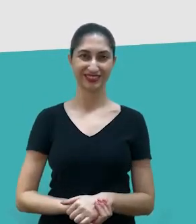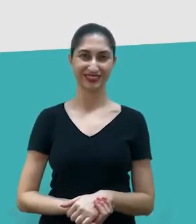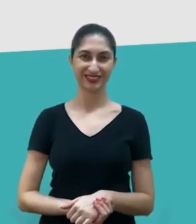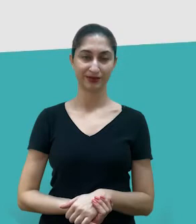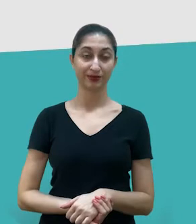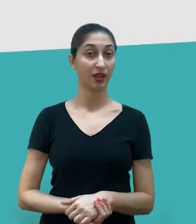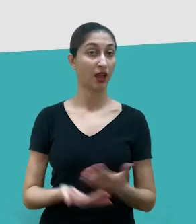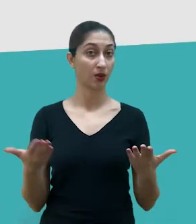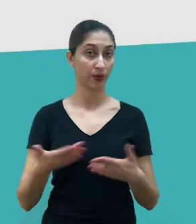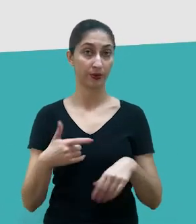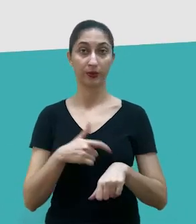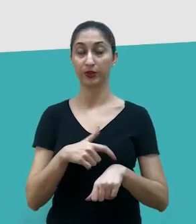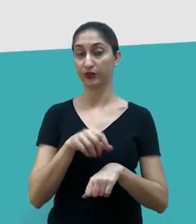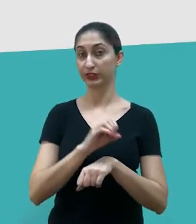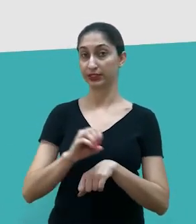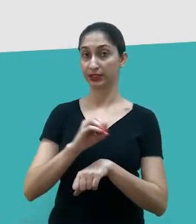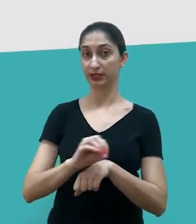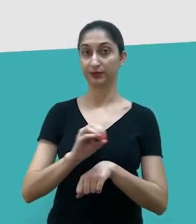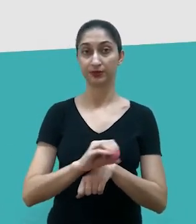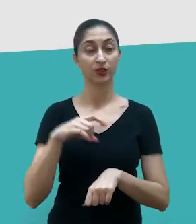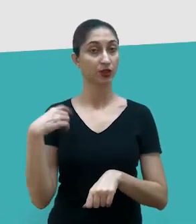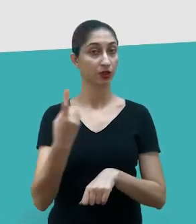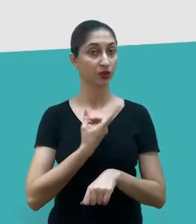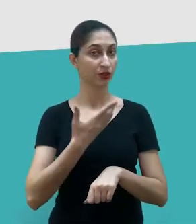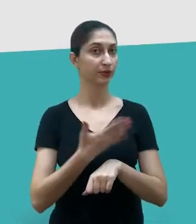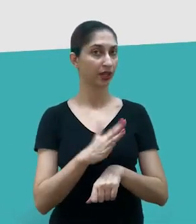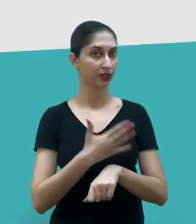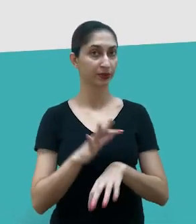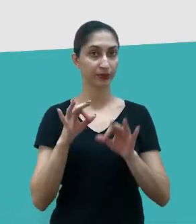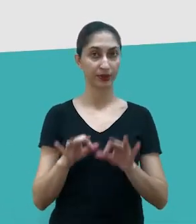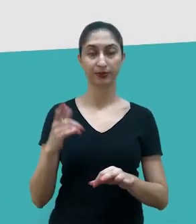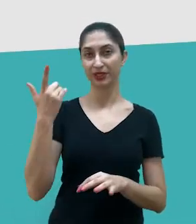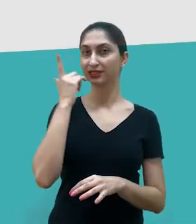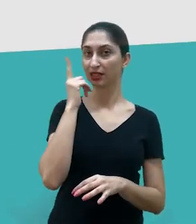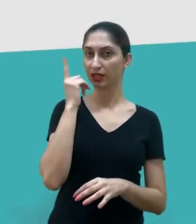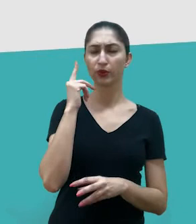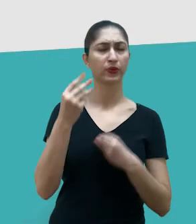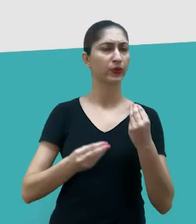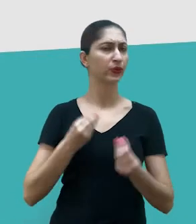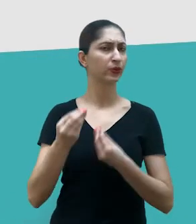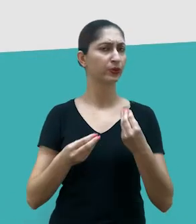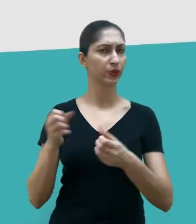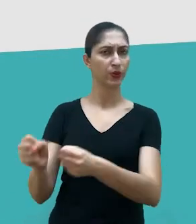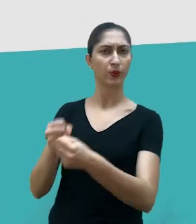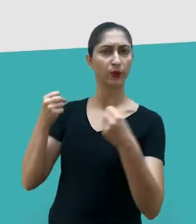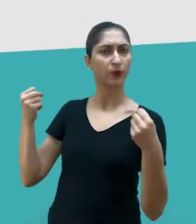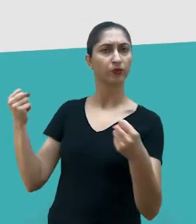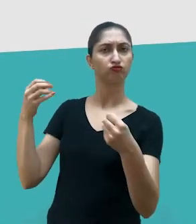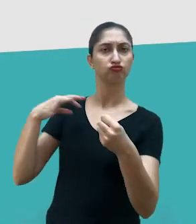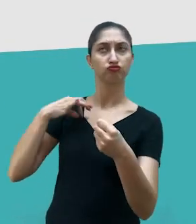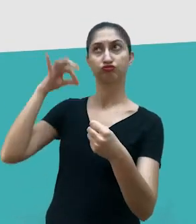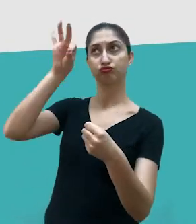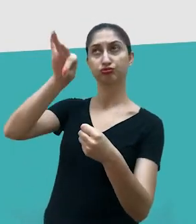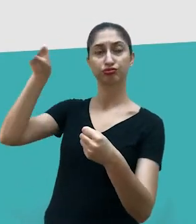Nesse momento da oficina, nós vamos, de forma muito prática, pensar como você pode ter um guarda-roupa